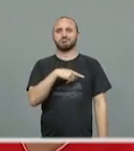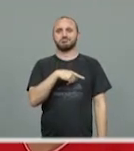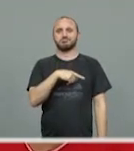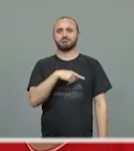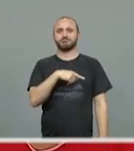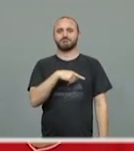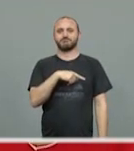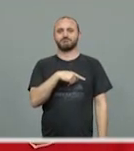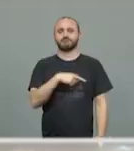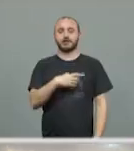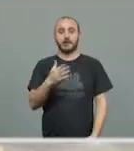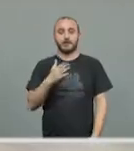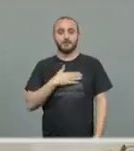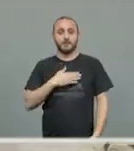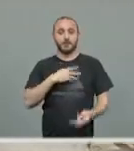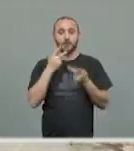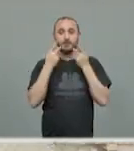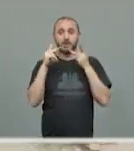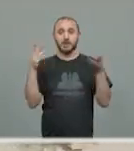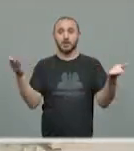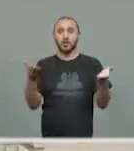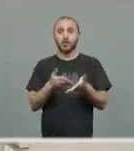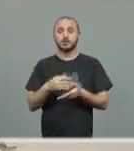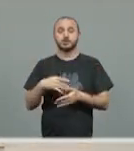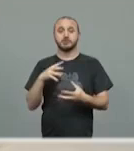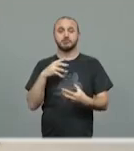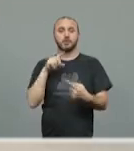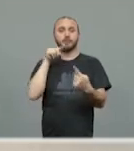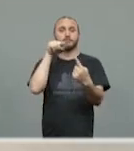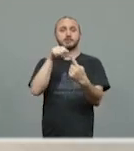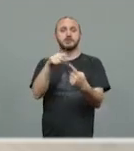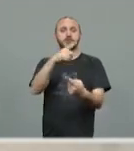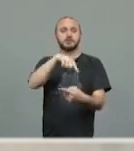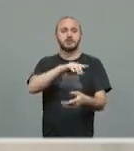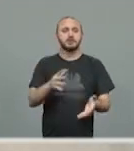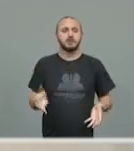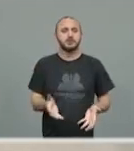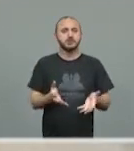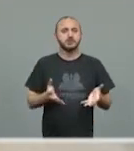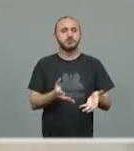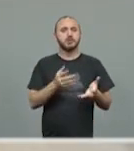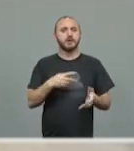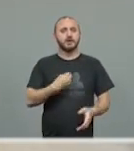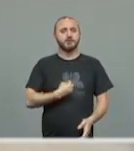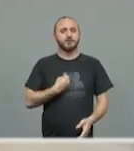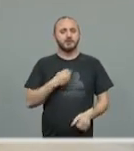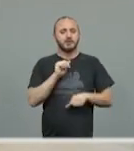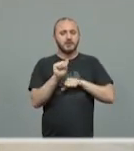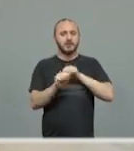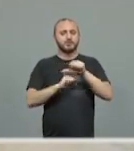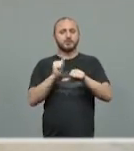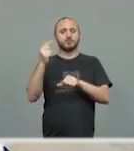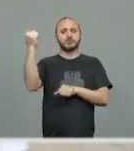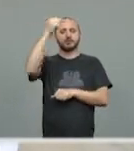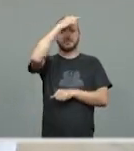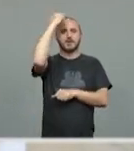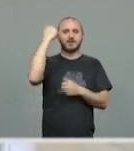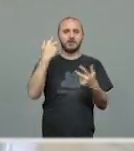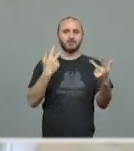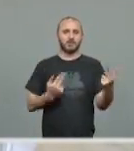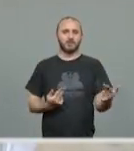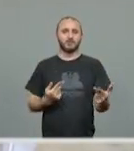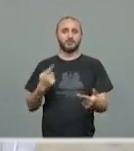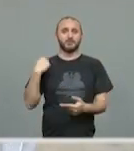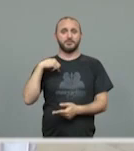pecadores. A minha homilia hoje é no sentido de estímulo à santidade. No sentido de, porque nós já